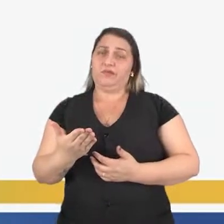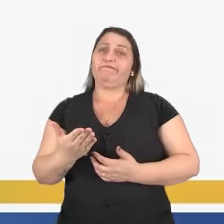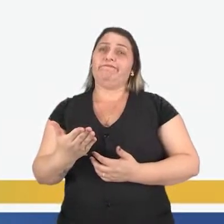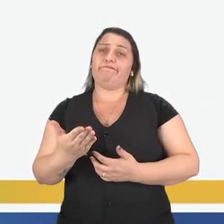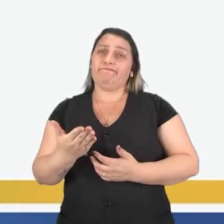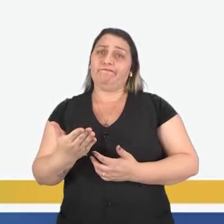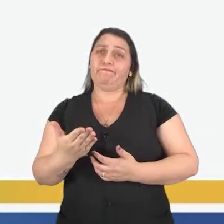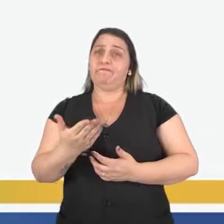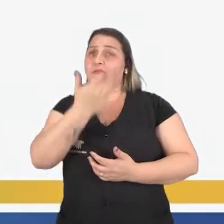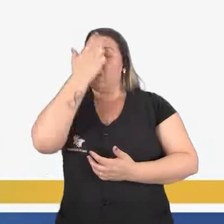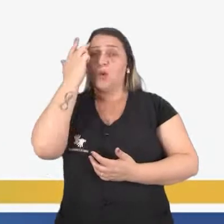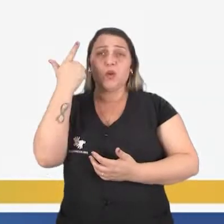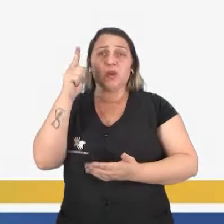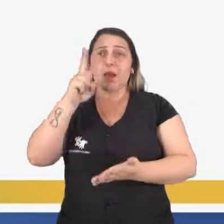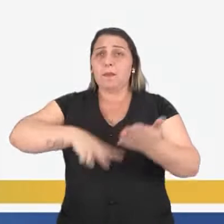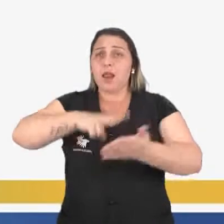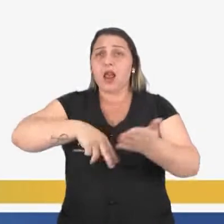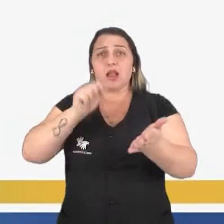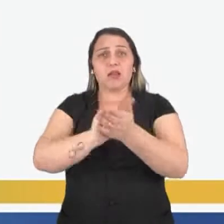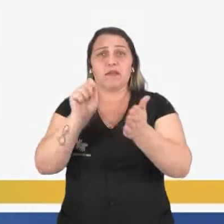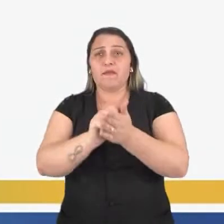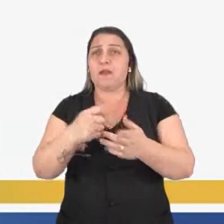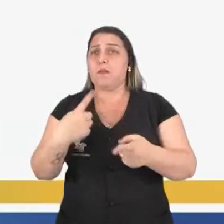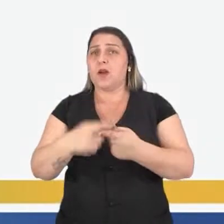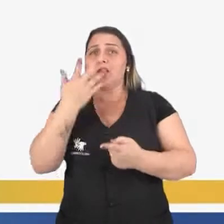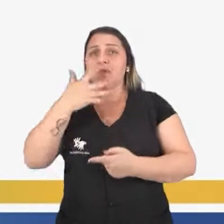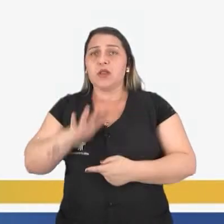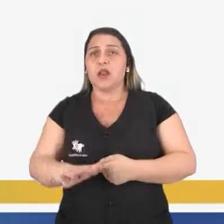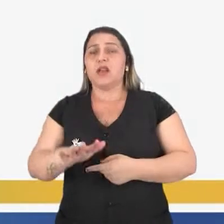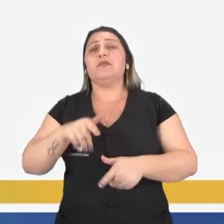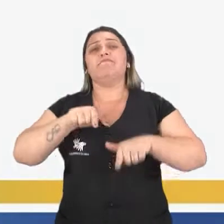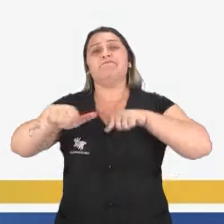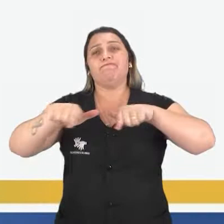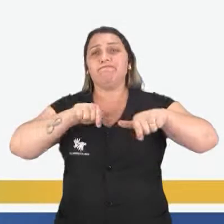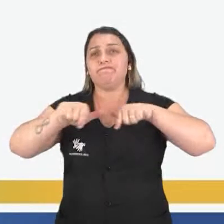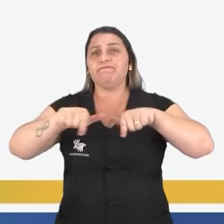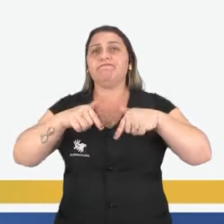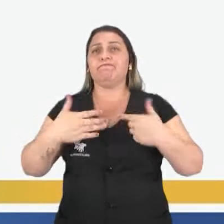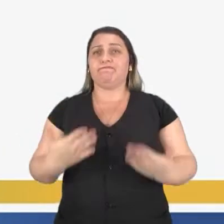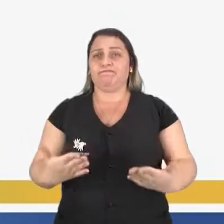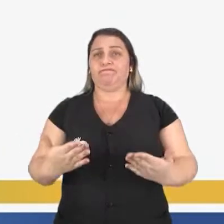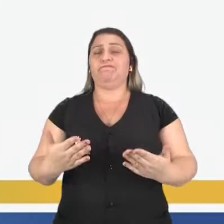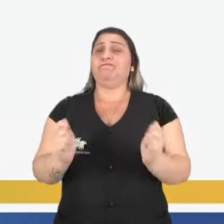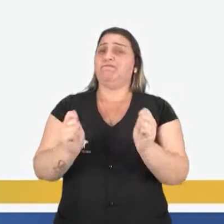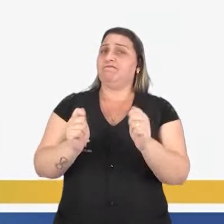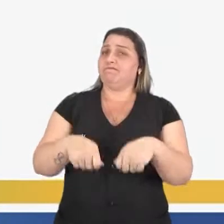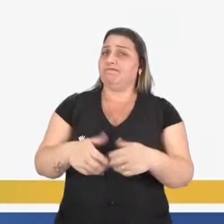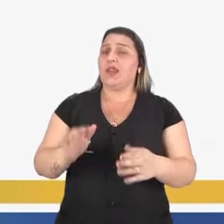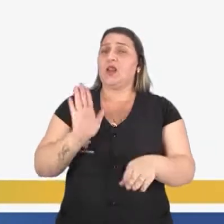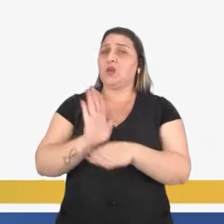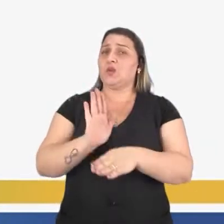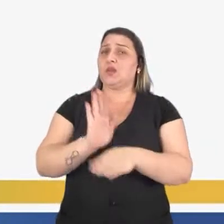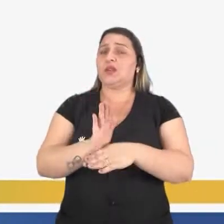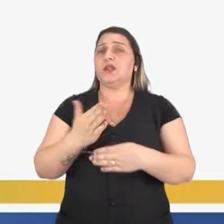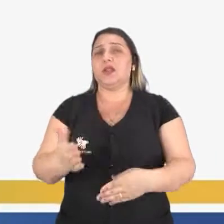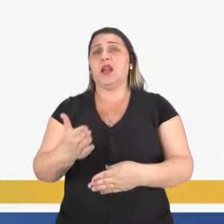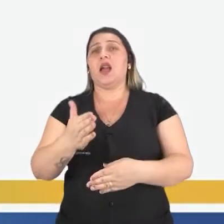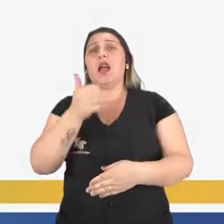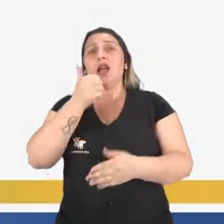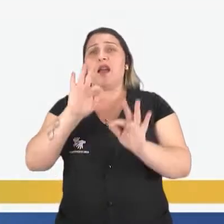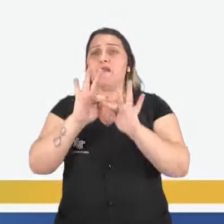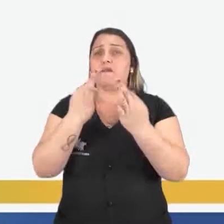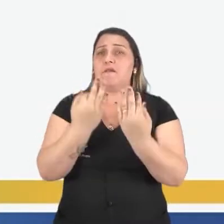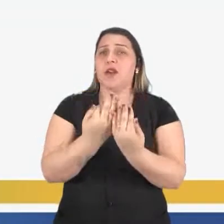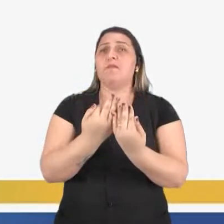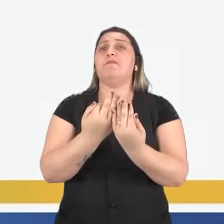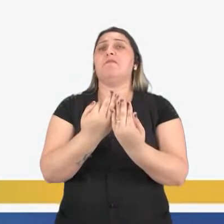alto de analfabetismo, porque muitas crianças trabalham para poder ajudar na